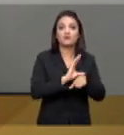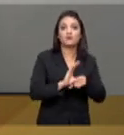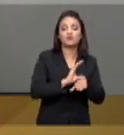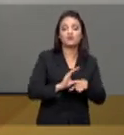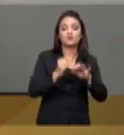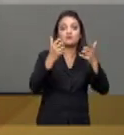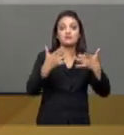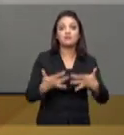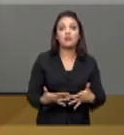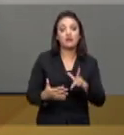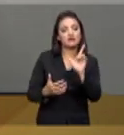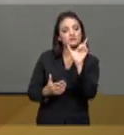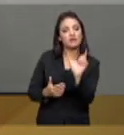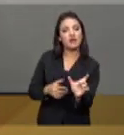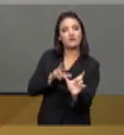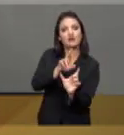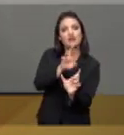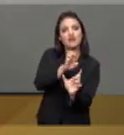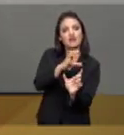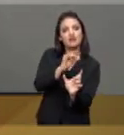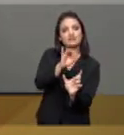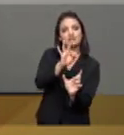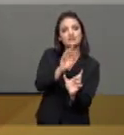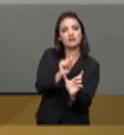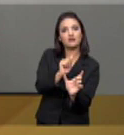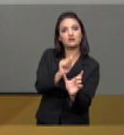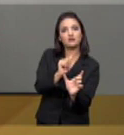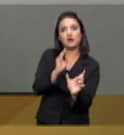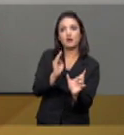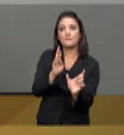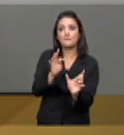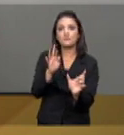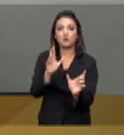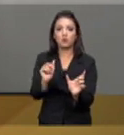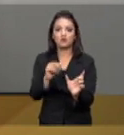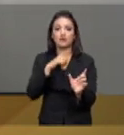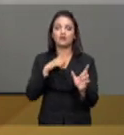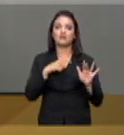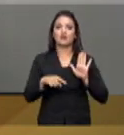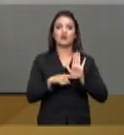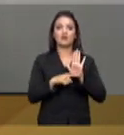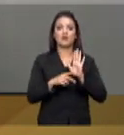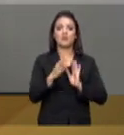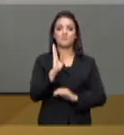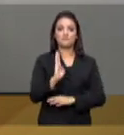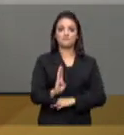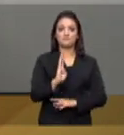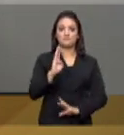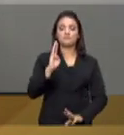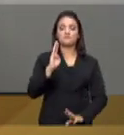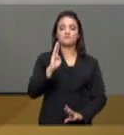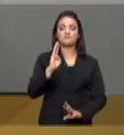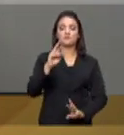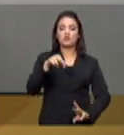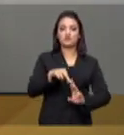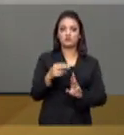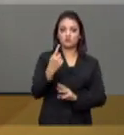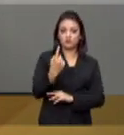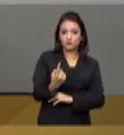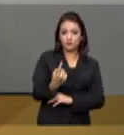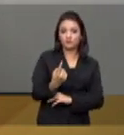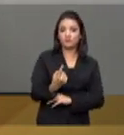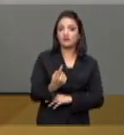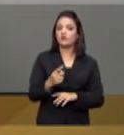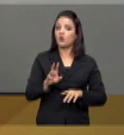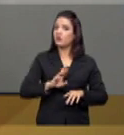esta expressão, acolhida na linha B do inciso 1 do artigo 195, não se confunde com o conceito